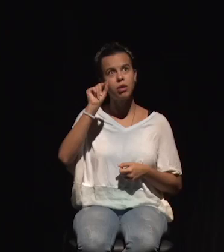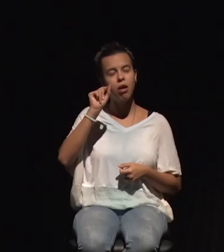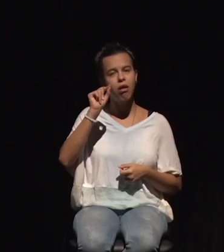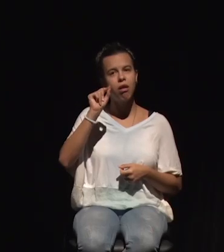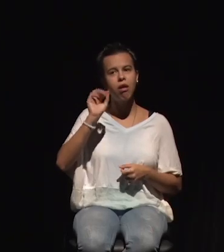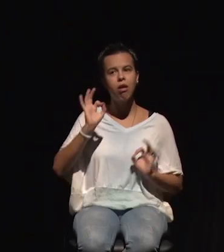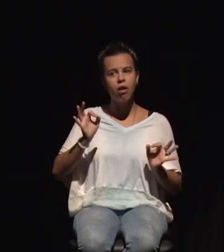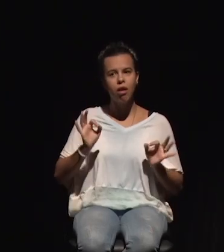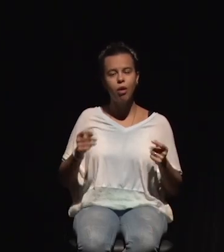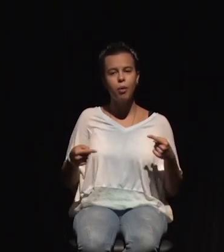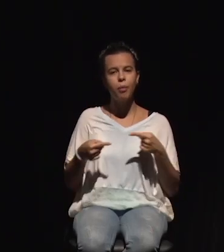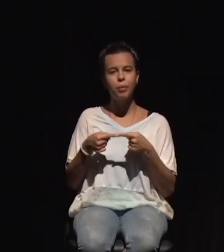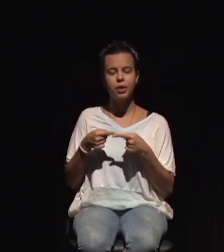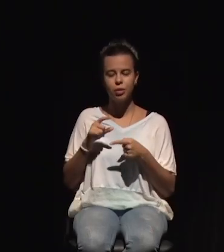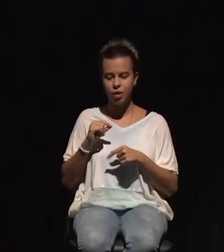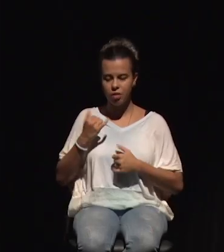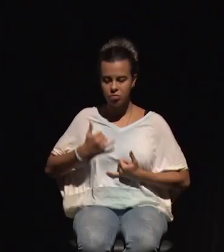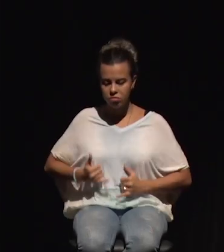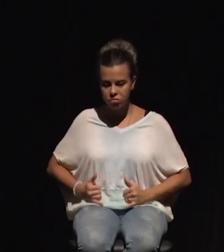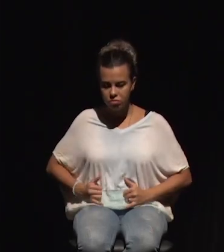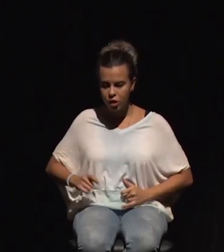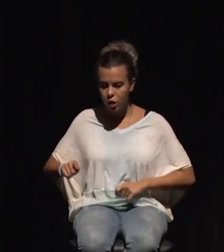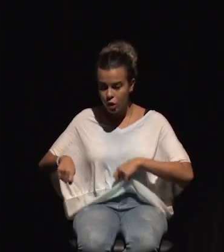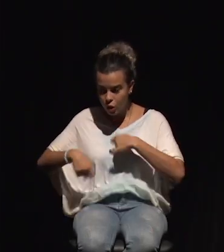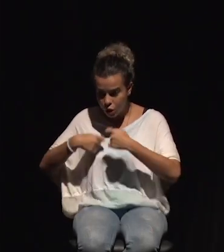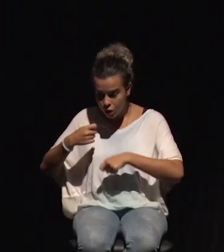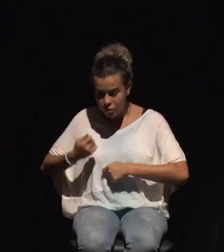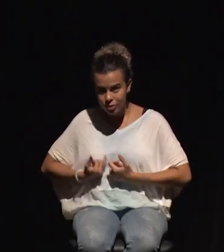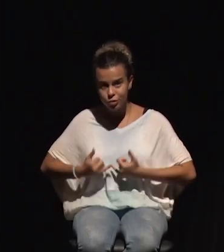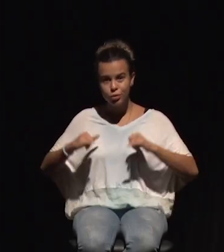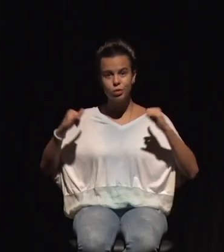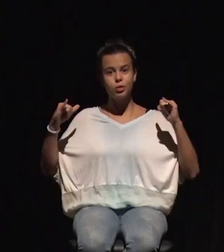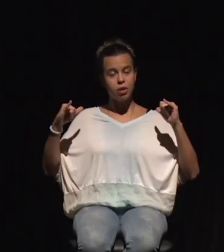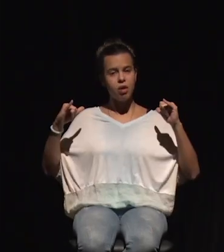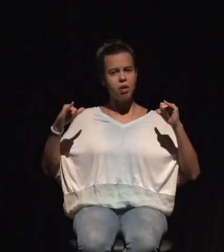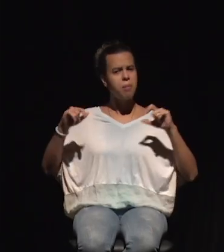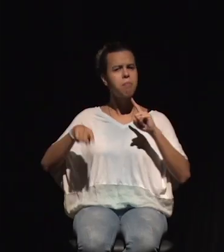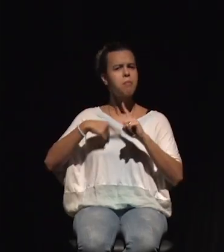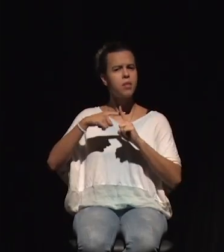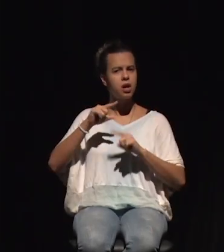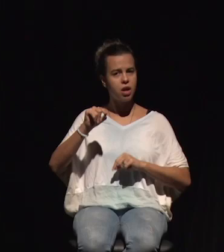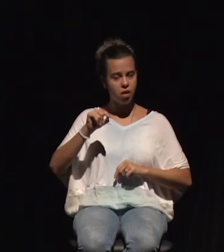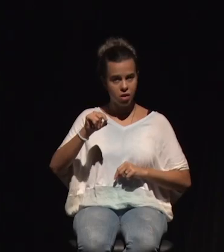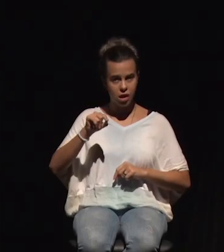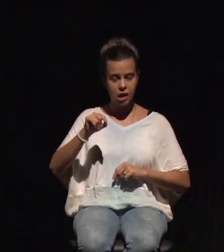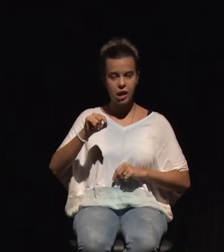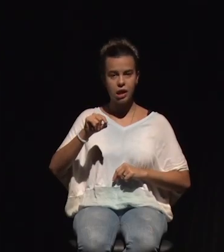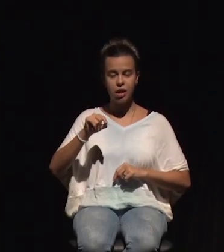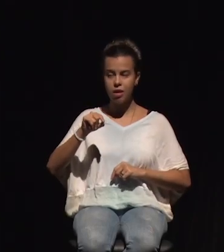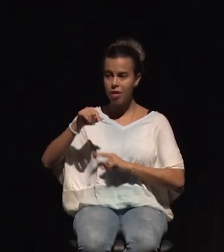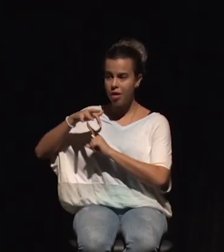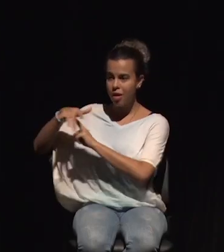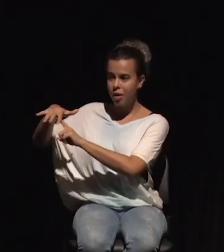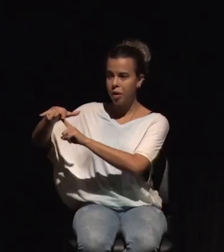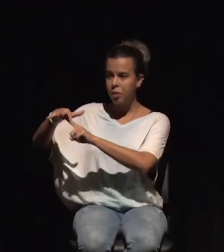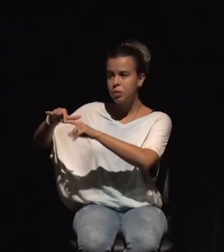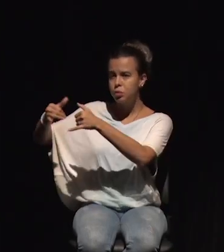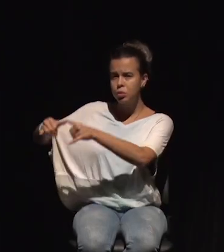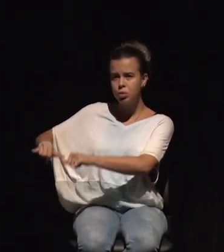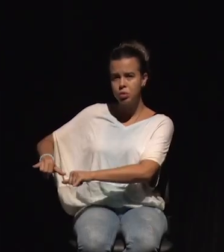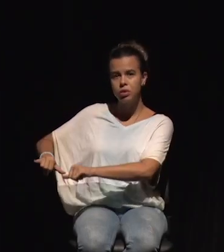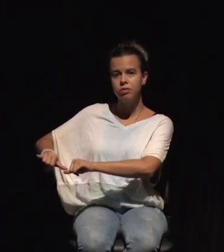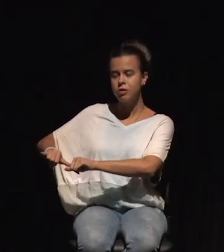além de restaurar as energias pessoais a gente pudesse restaurar ou fazer uma restauração ambiental né